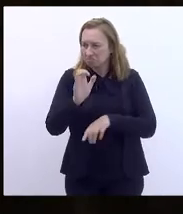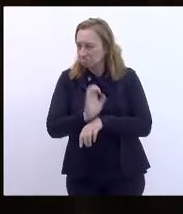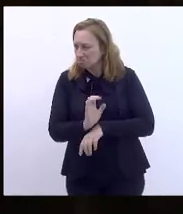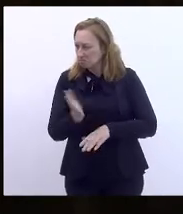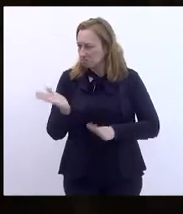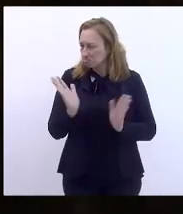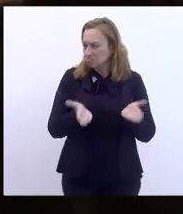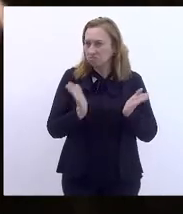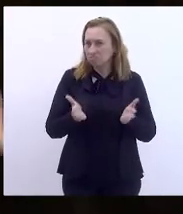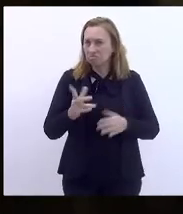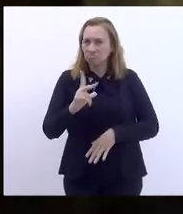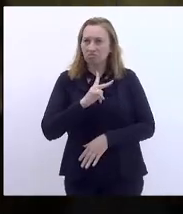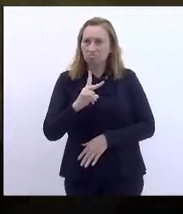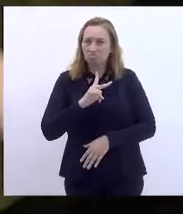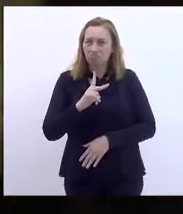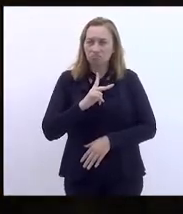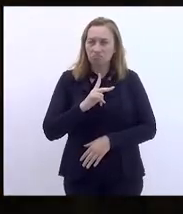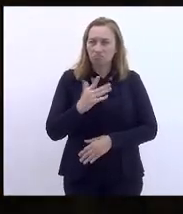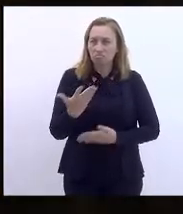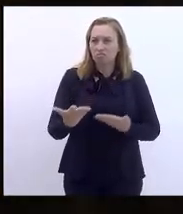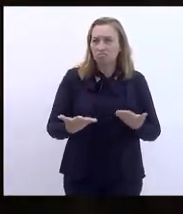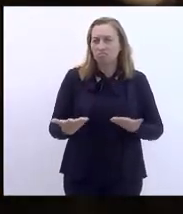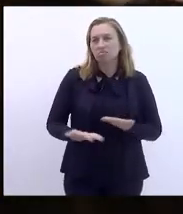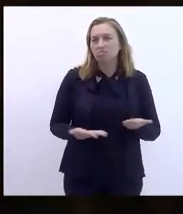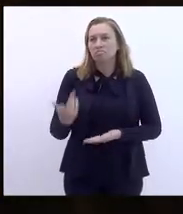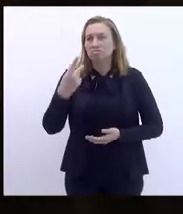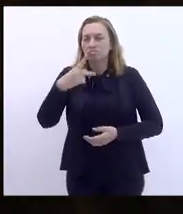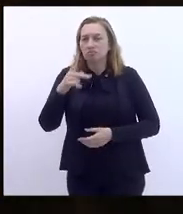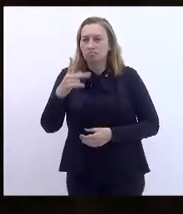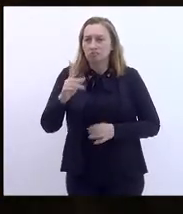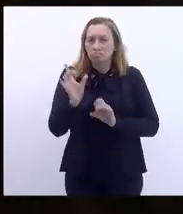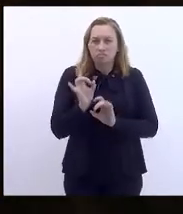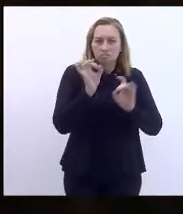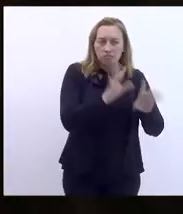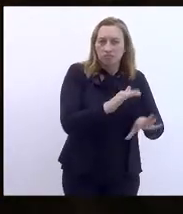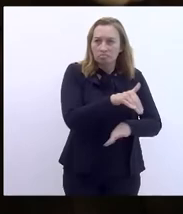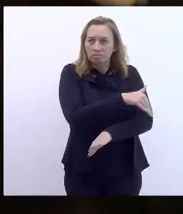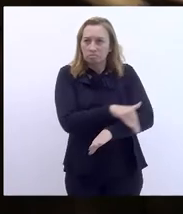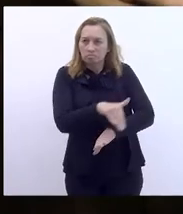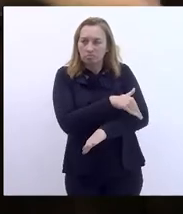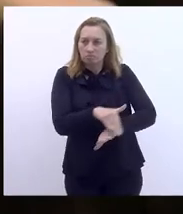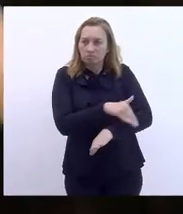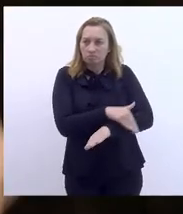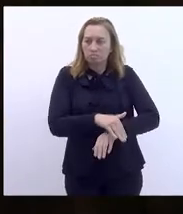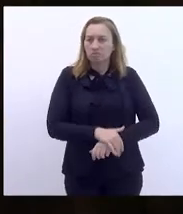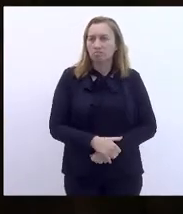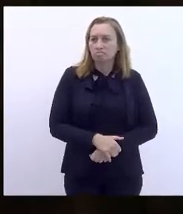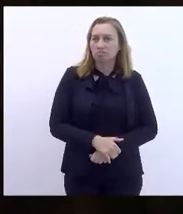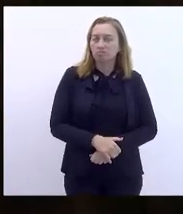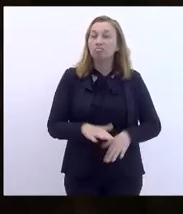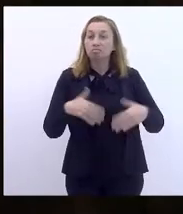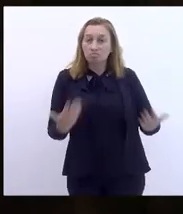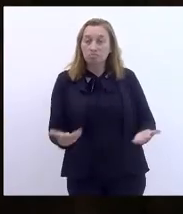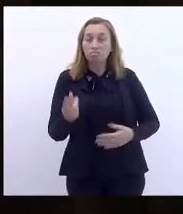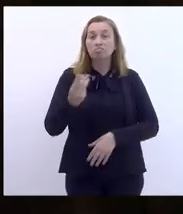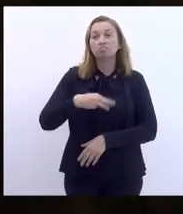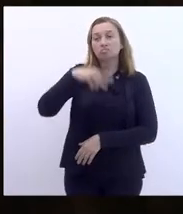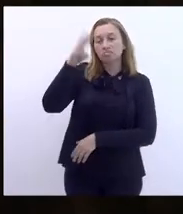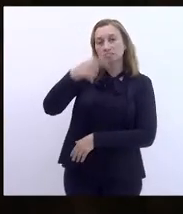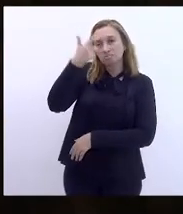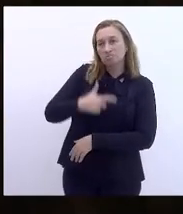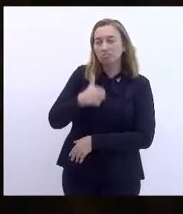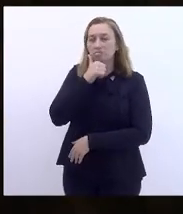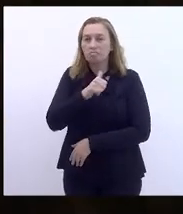porque até os próprios servidores deles ficam jogado no meio da rua à própria sorte então quem sou eu